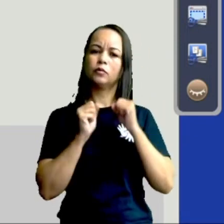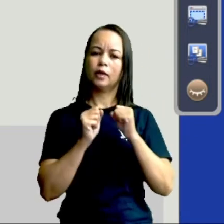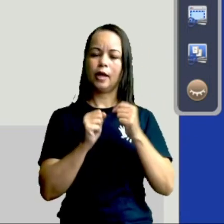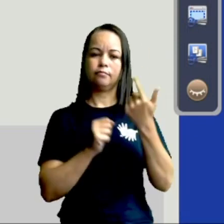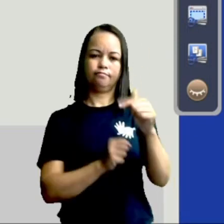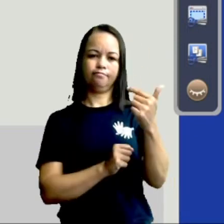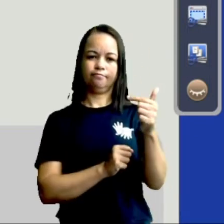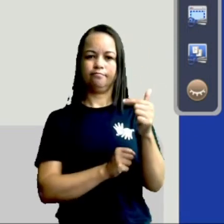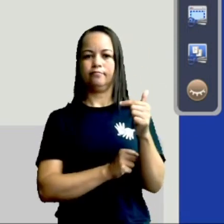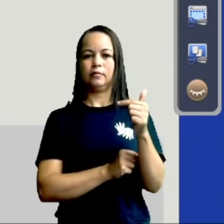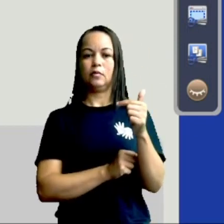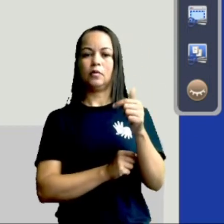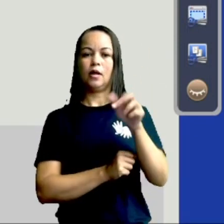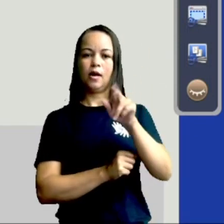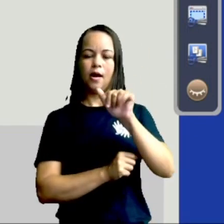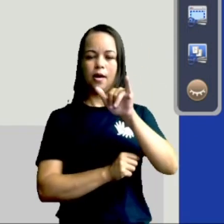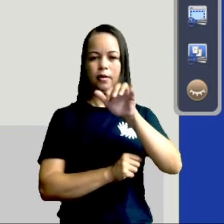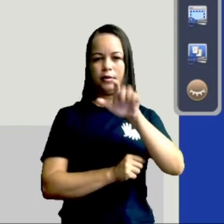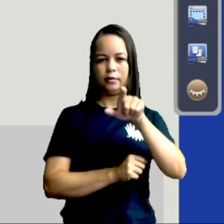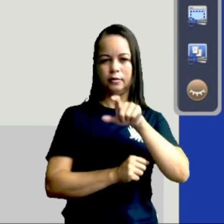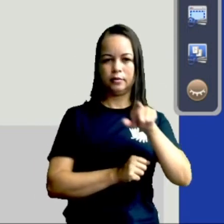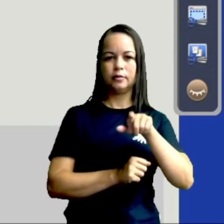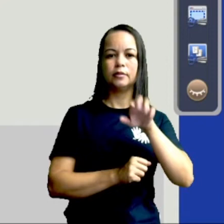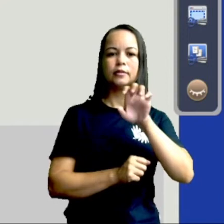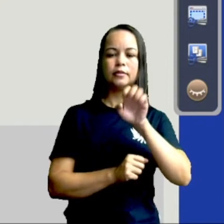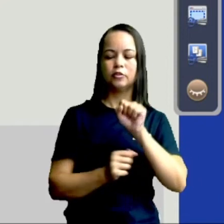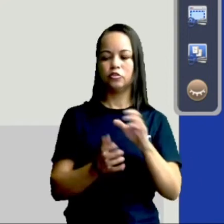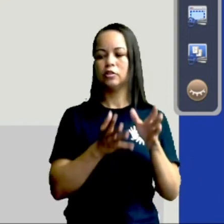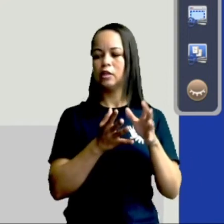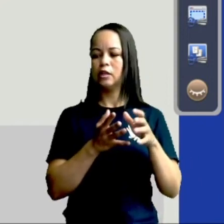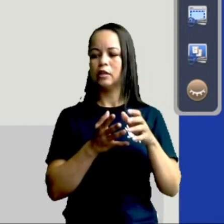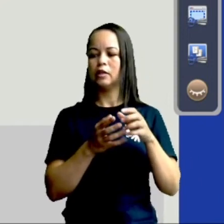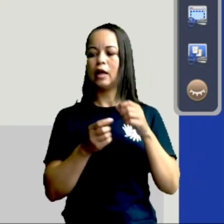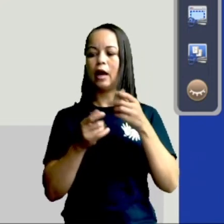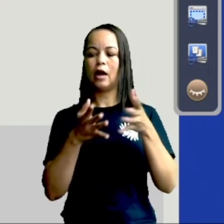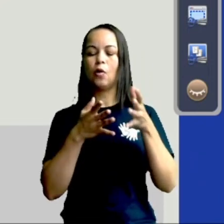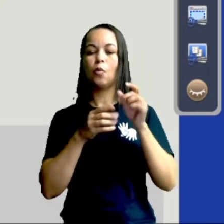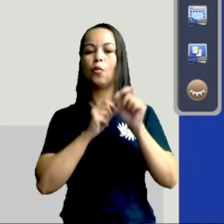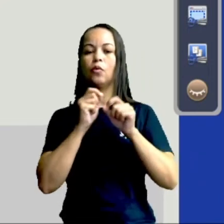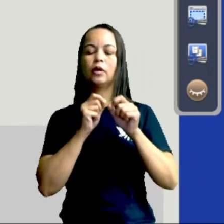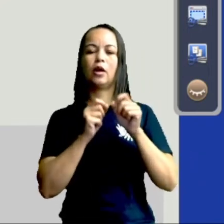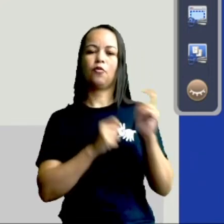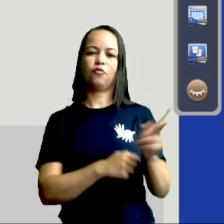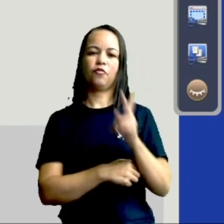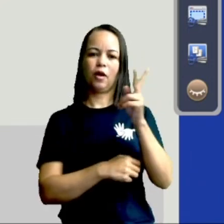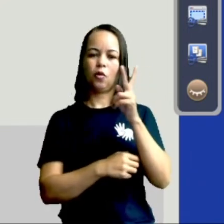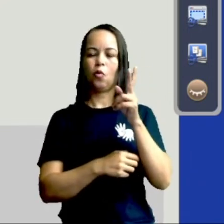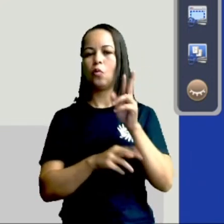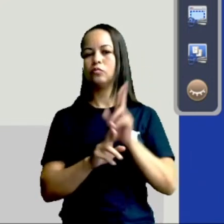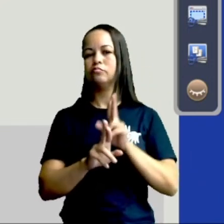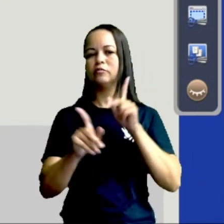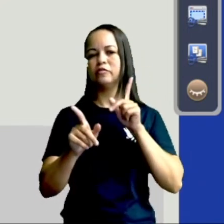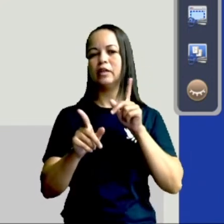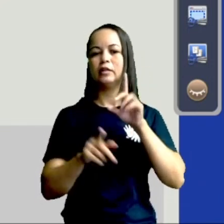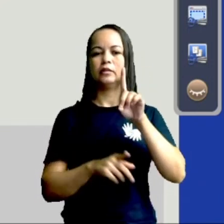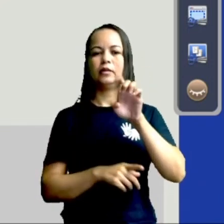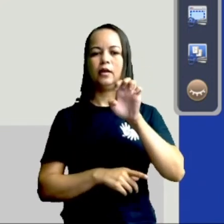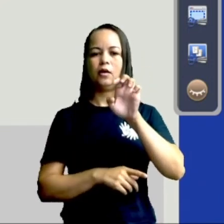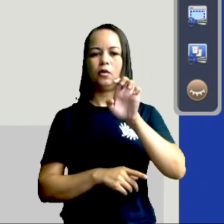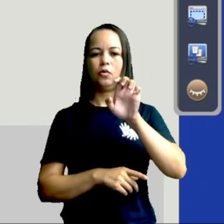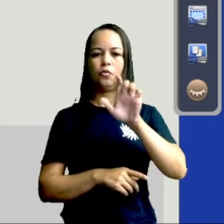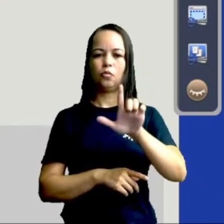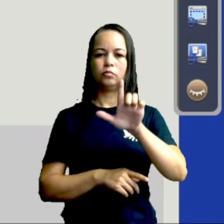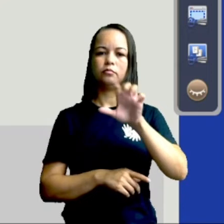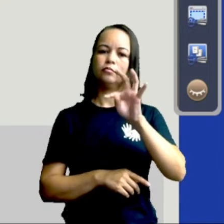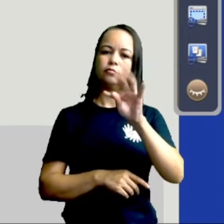raízes? Então, quem vai dizer se tem raiz ou não e quantas são é o valor do discriminante, é o delta. Quando